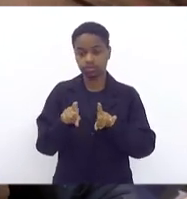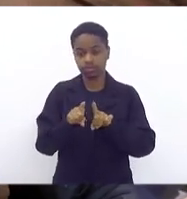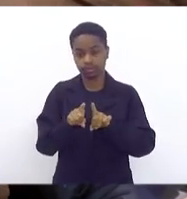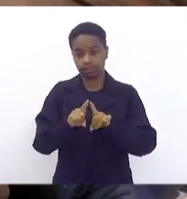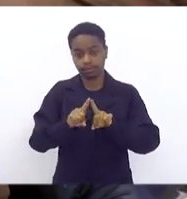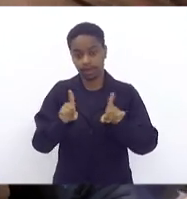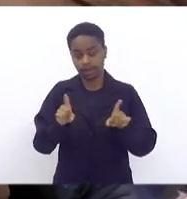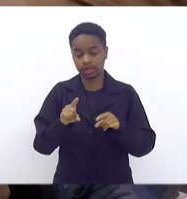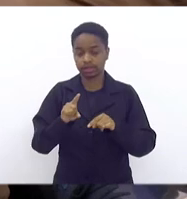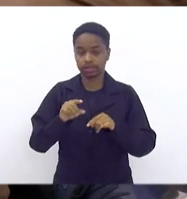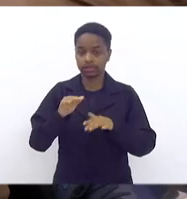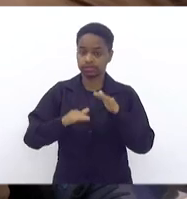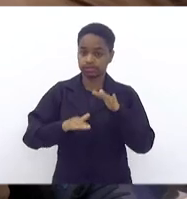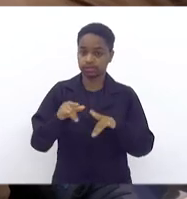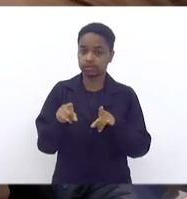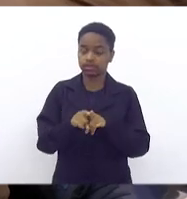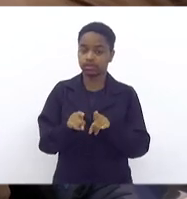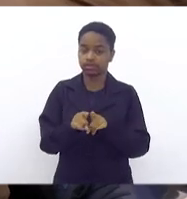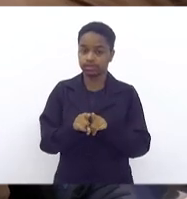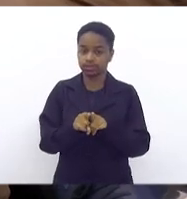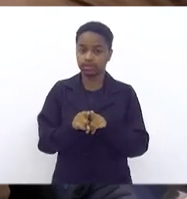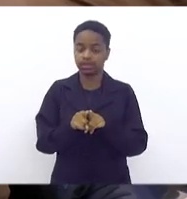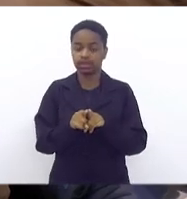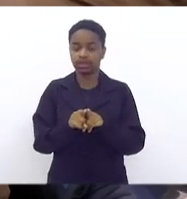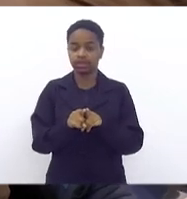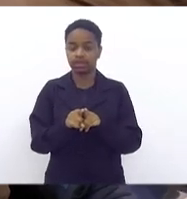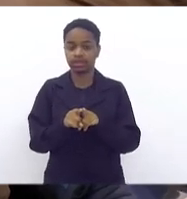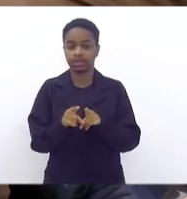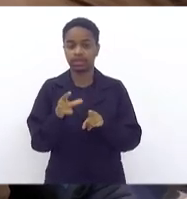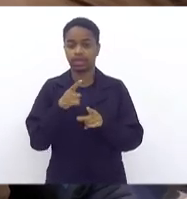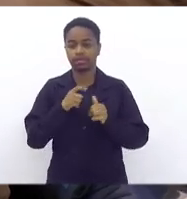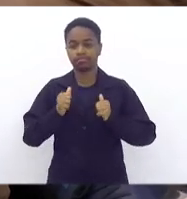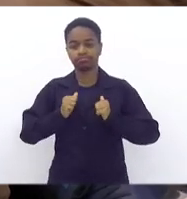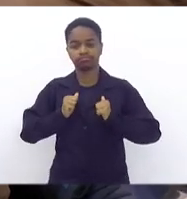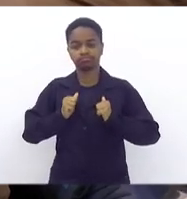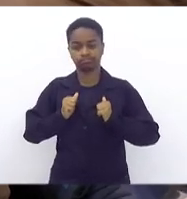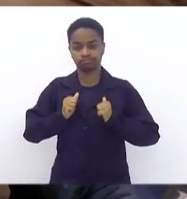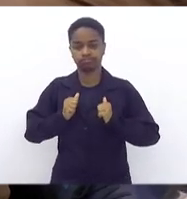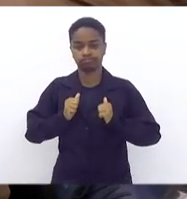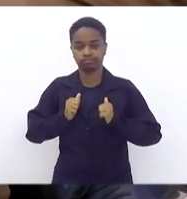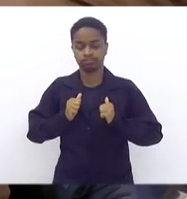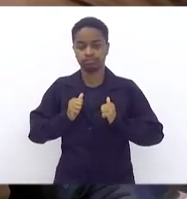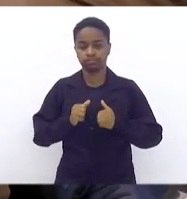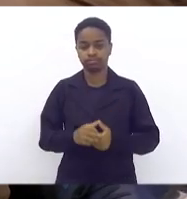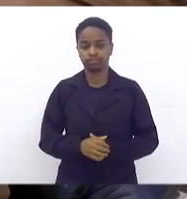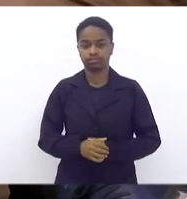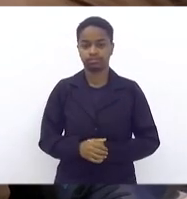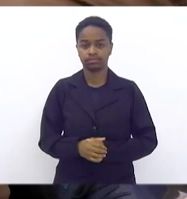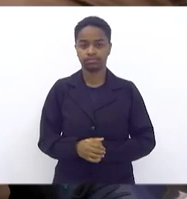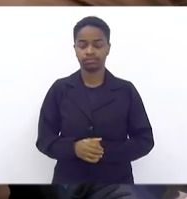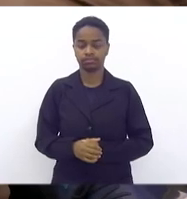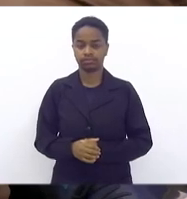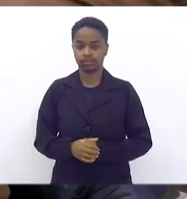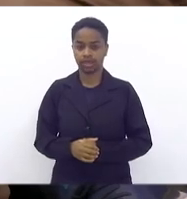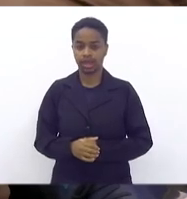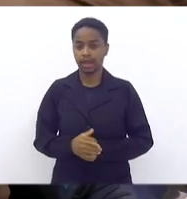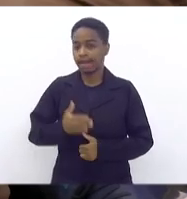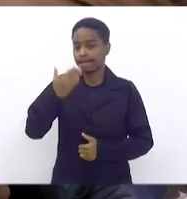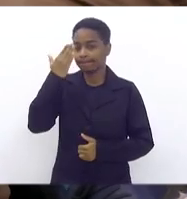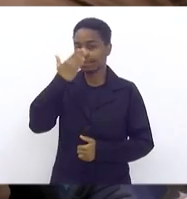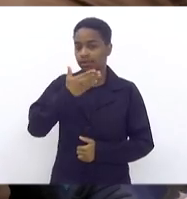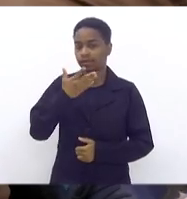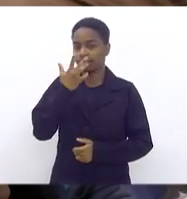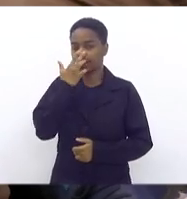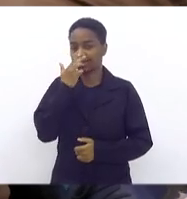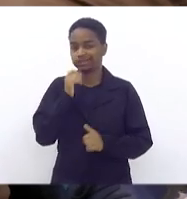aqui é meu papel dizer às vezes existe um certo comodismo com esse com esse tipo de prova o Ministério